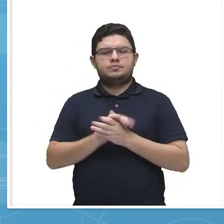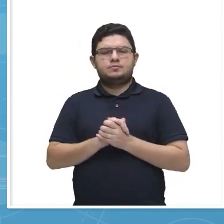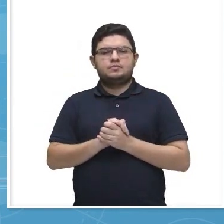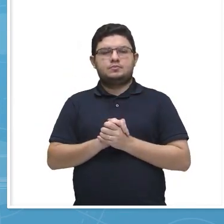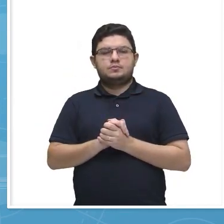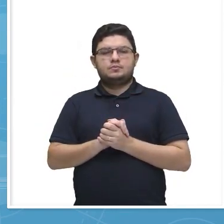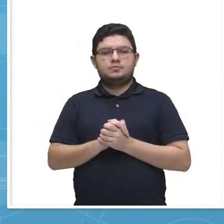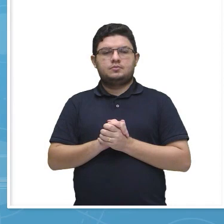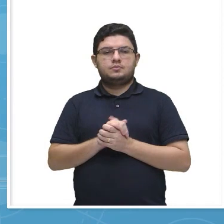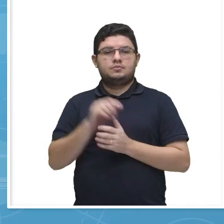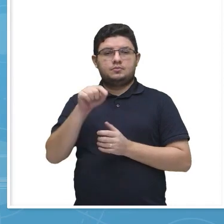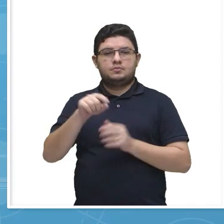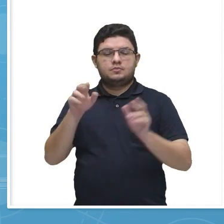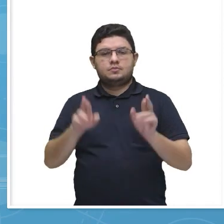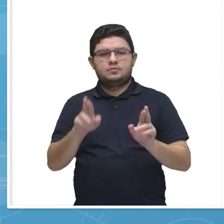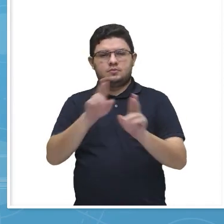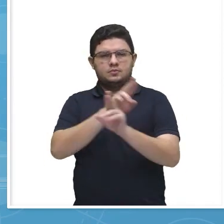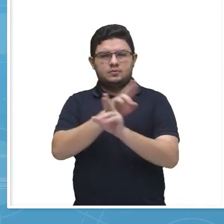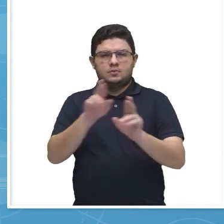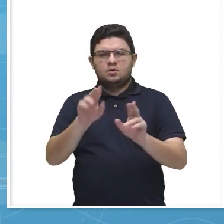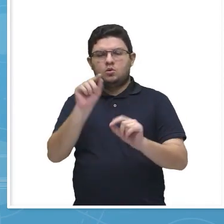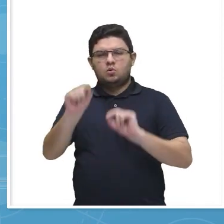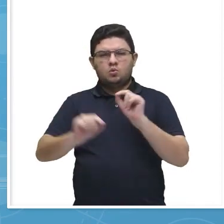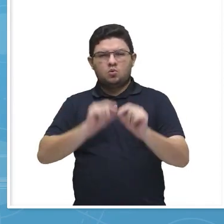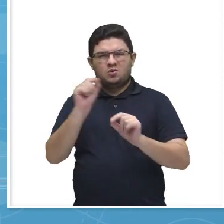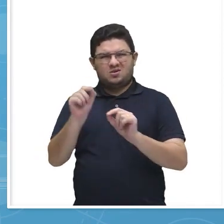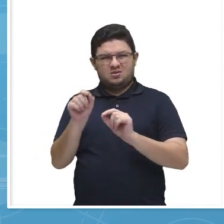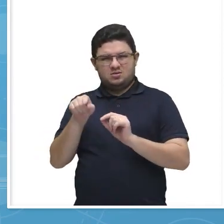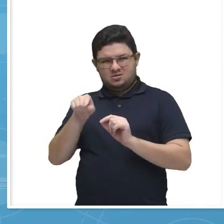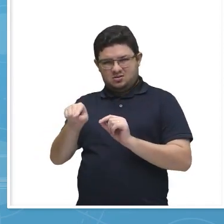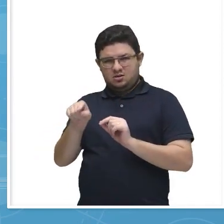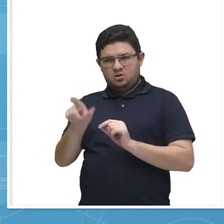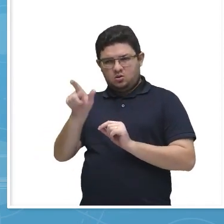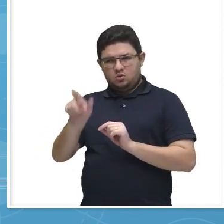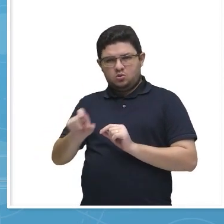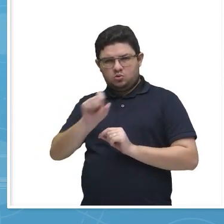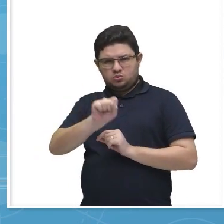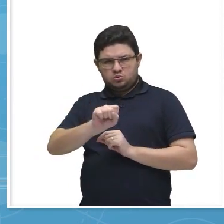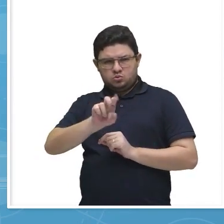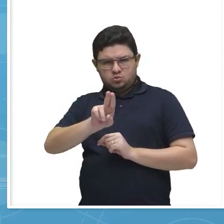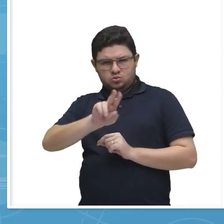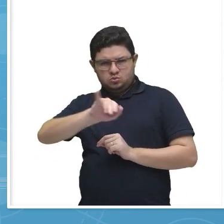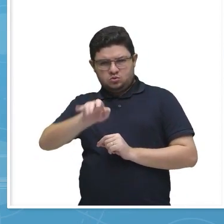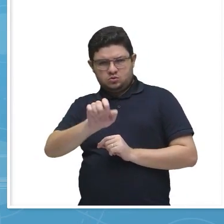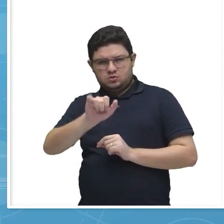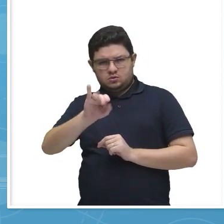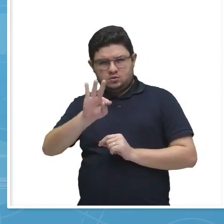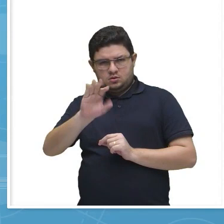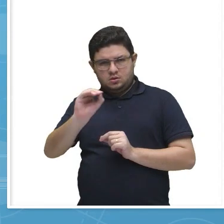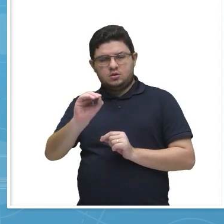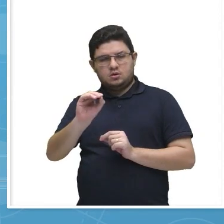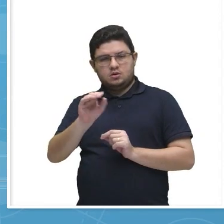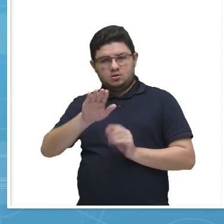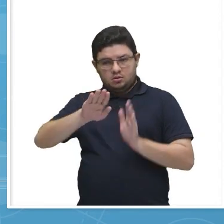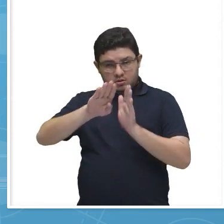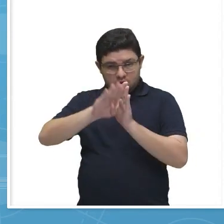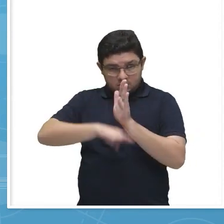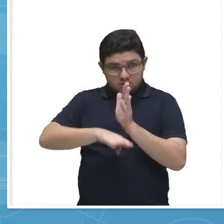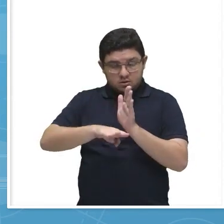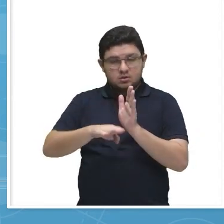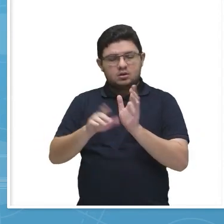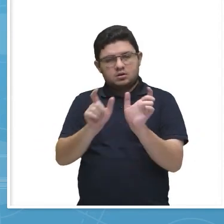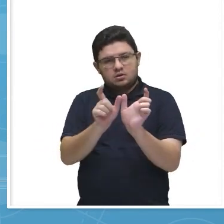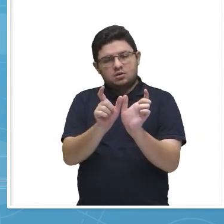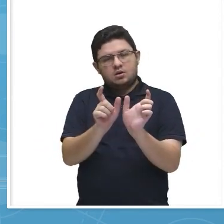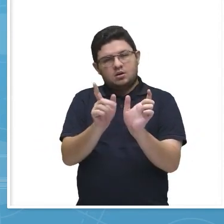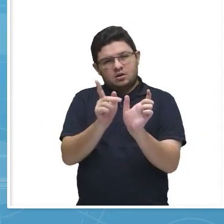nós estamos nos referindo, que tem a função de sujeito dentro de uma oração. Vamos pegar um exemplo aqui? Observa comigo. Desarmei